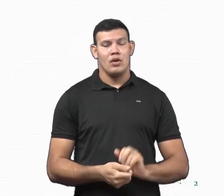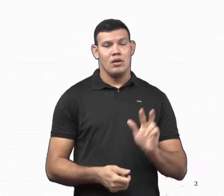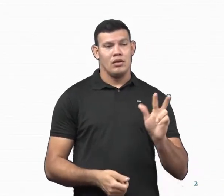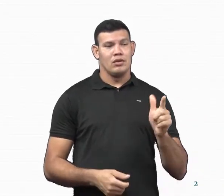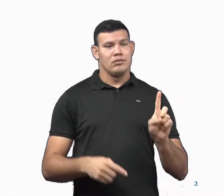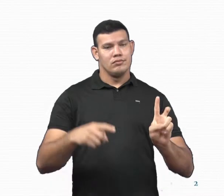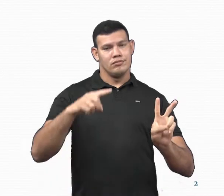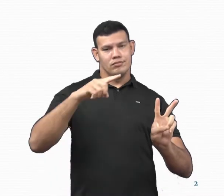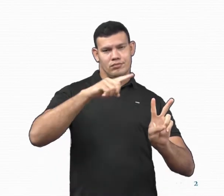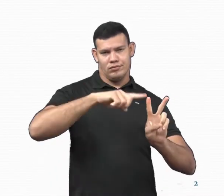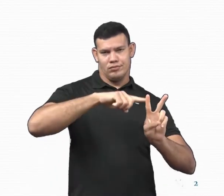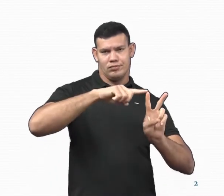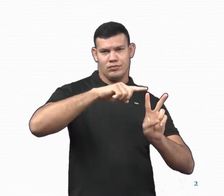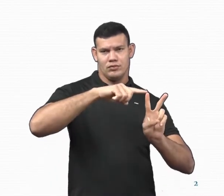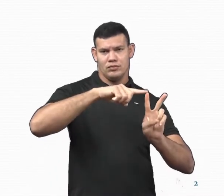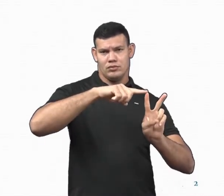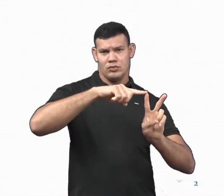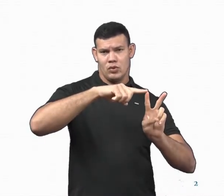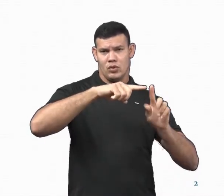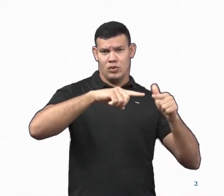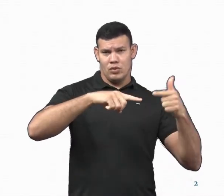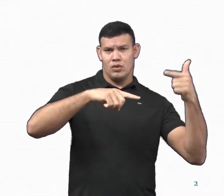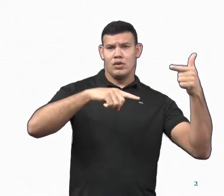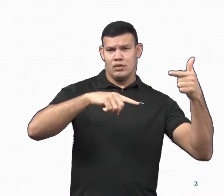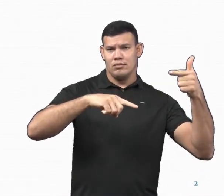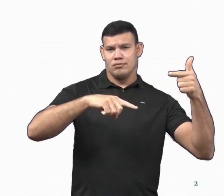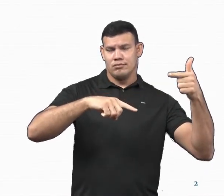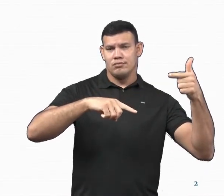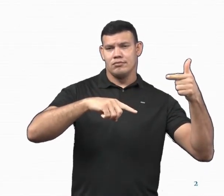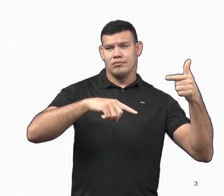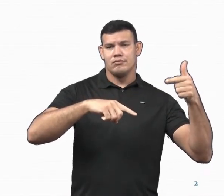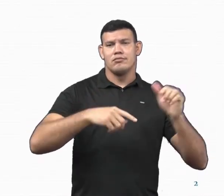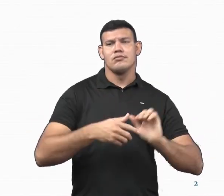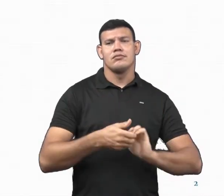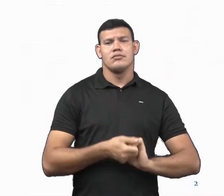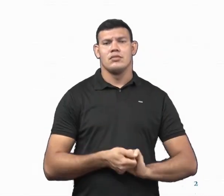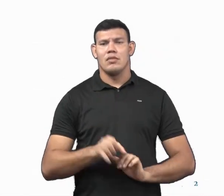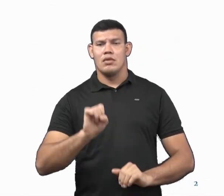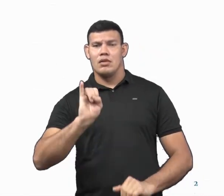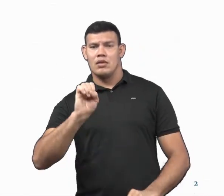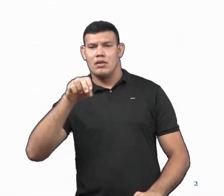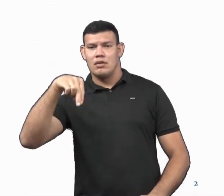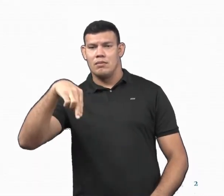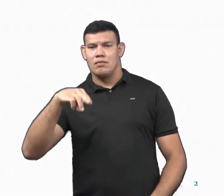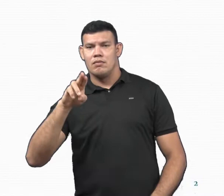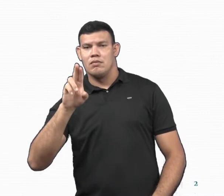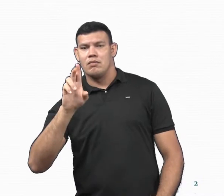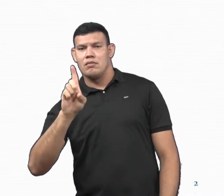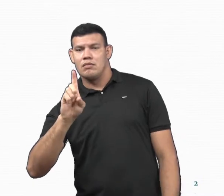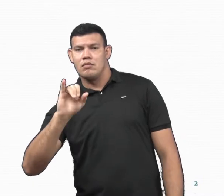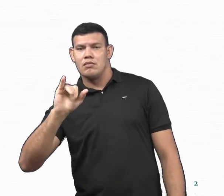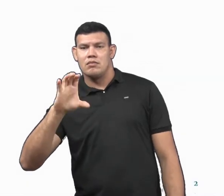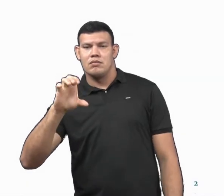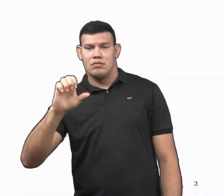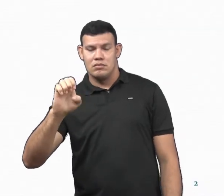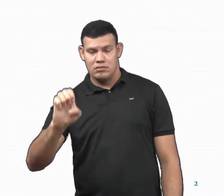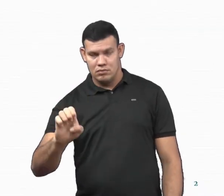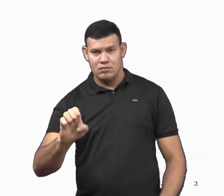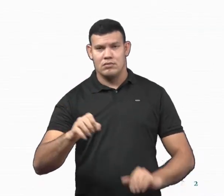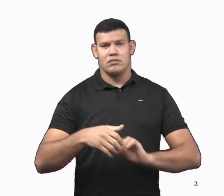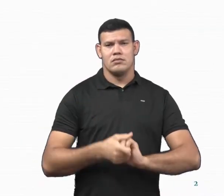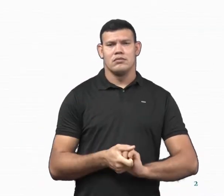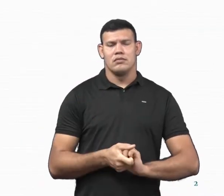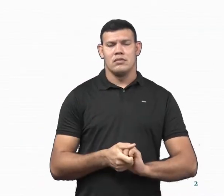o número que aparece ali em cima, pequenininho, ele a gente chama de índice da raiz. O número que